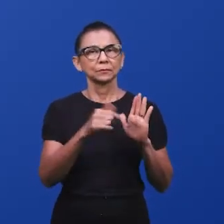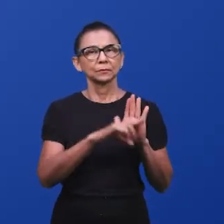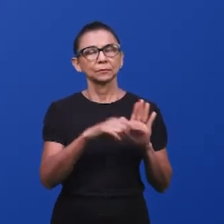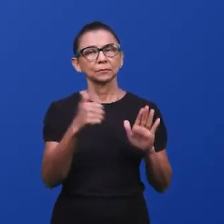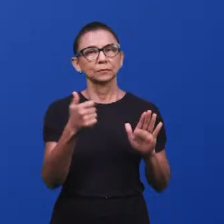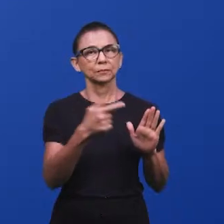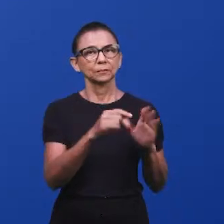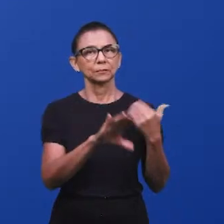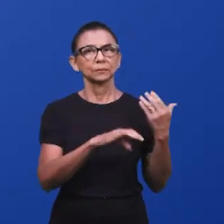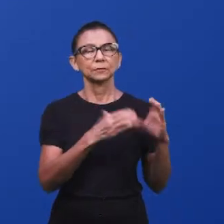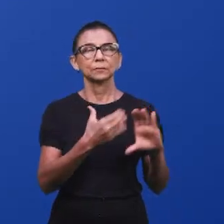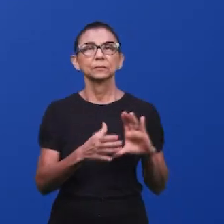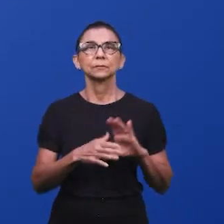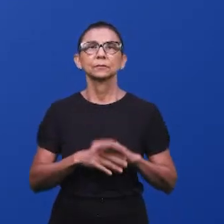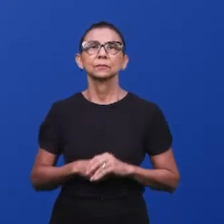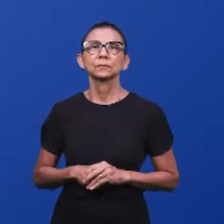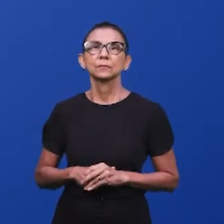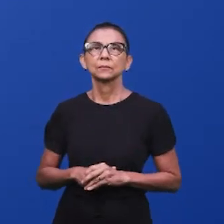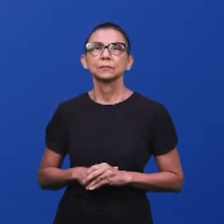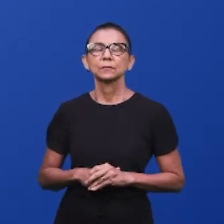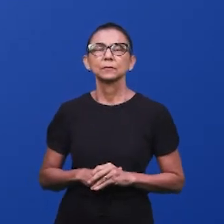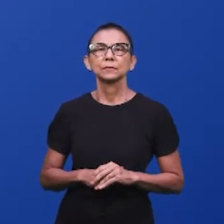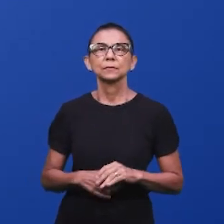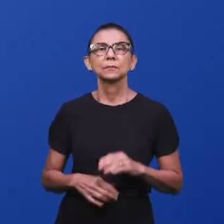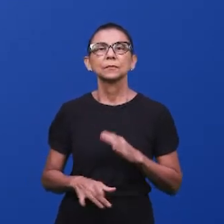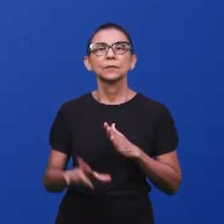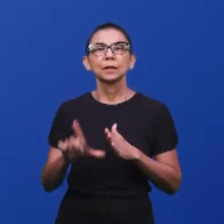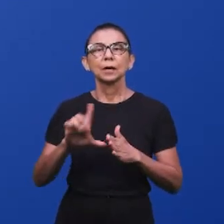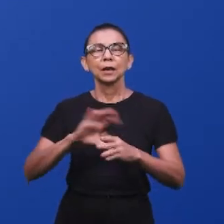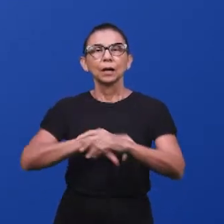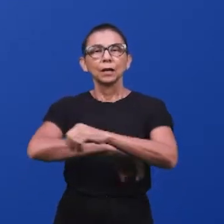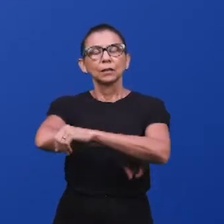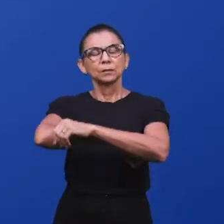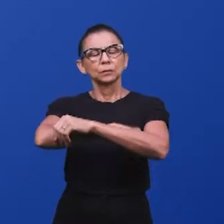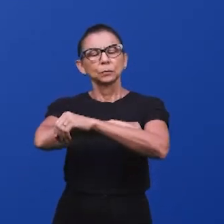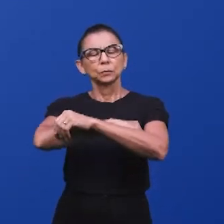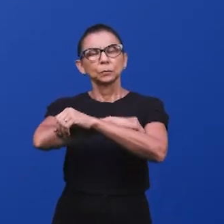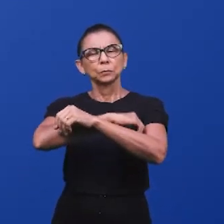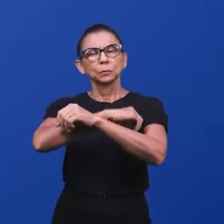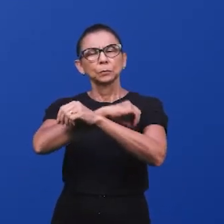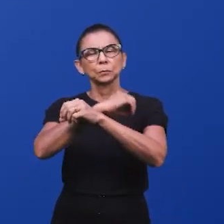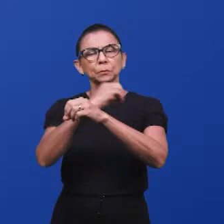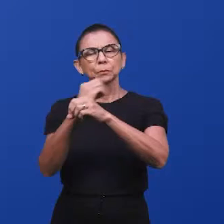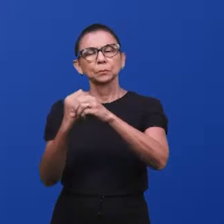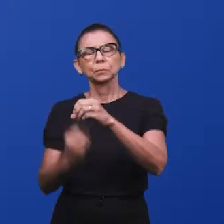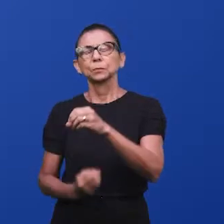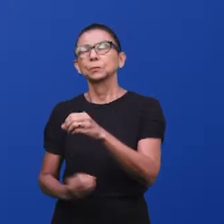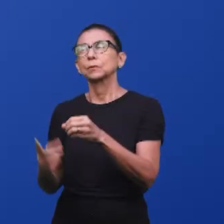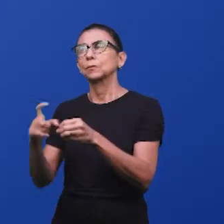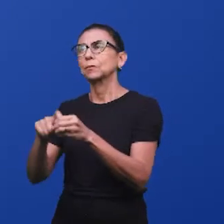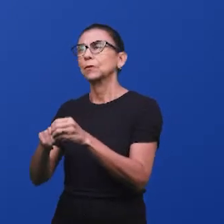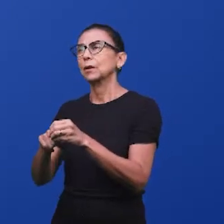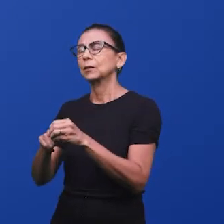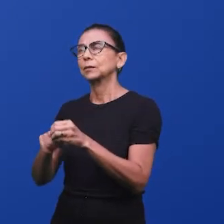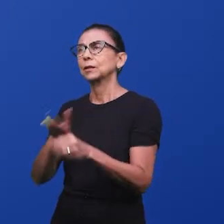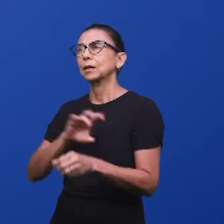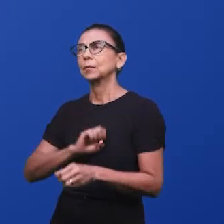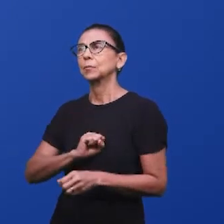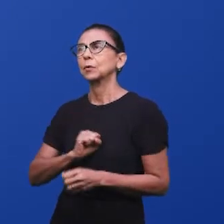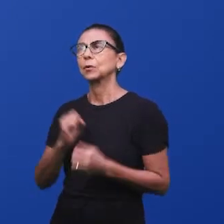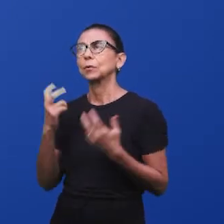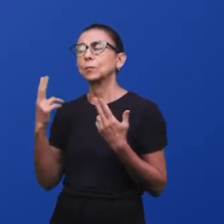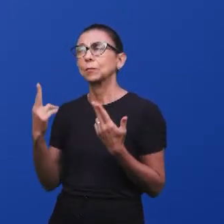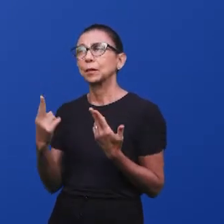encontra em Cantares 2,17, que diz assim: Antes que refresque o dia e caiam as sombras, volta, amado